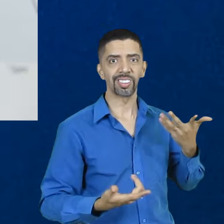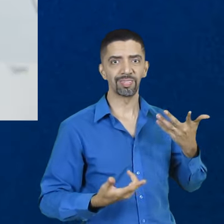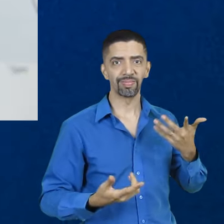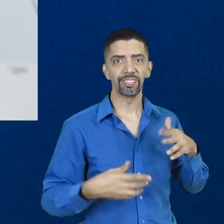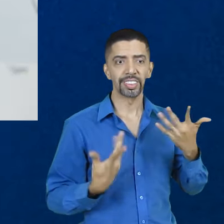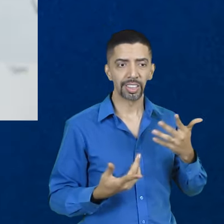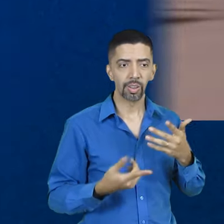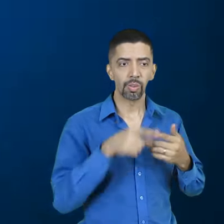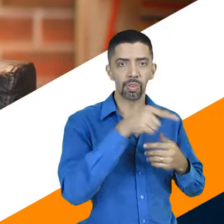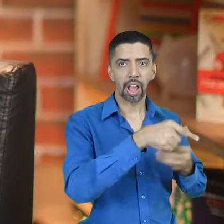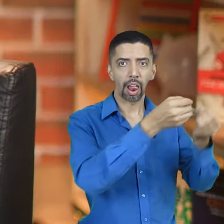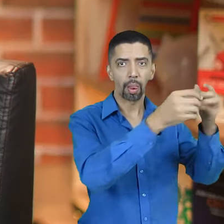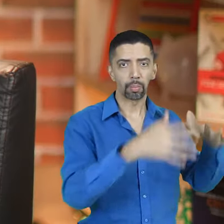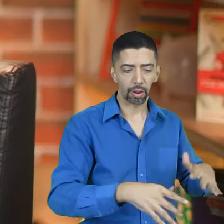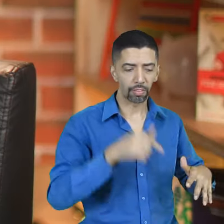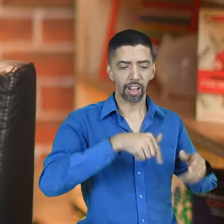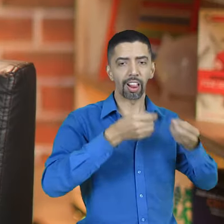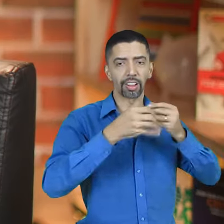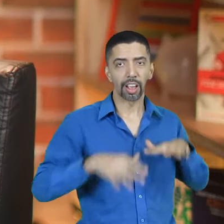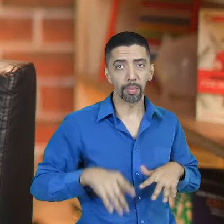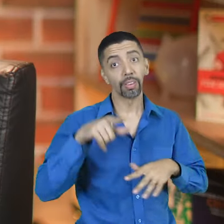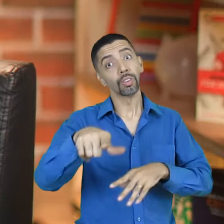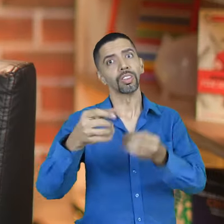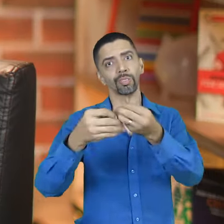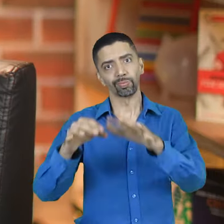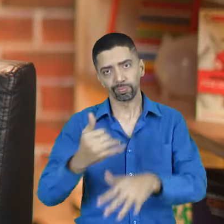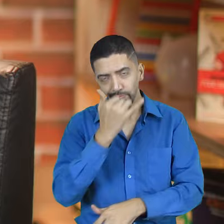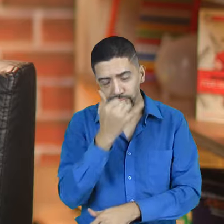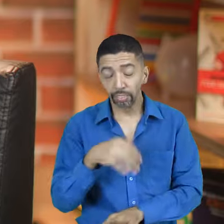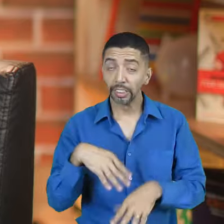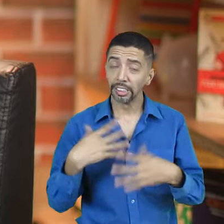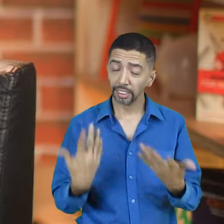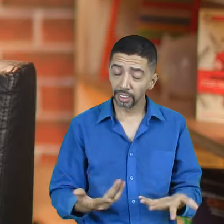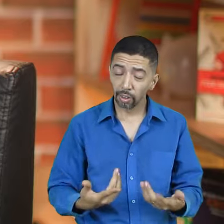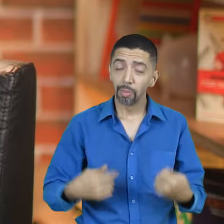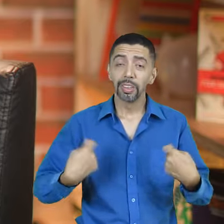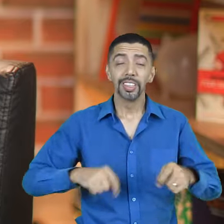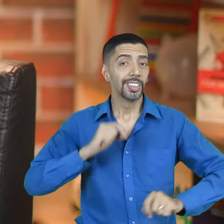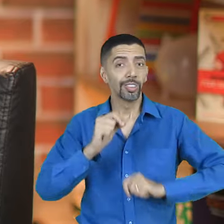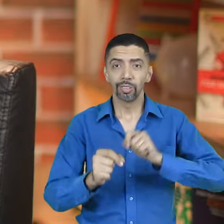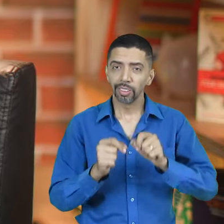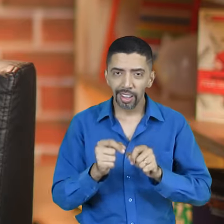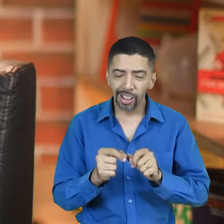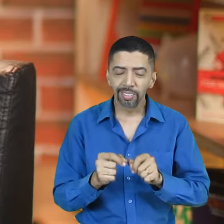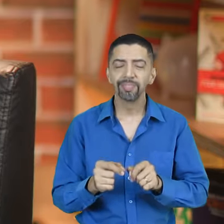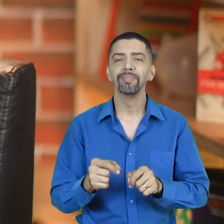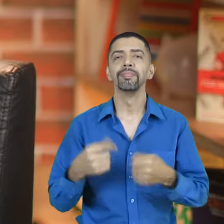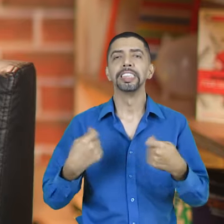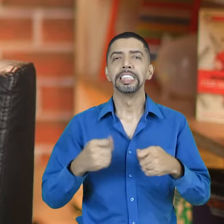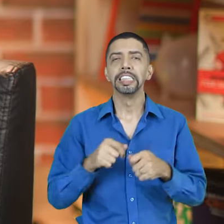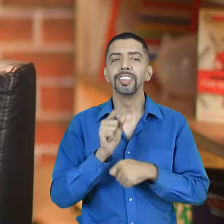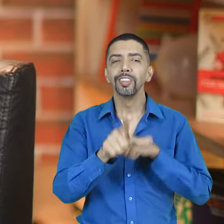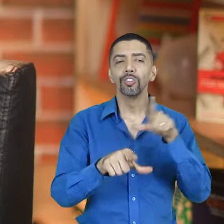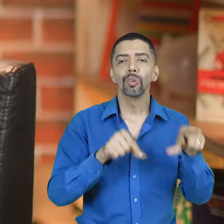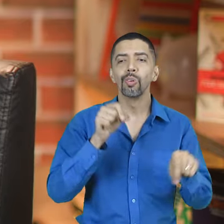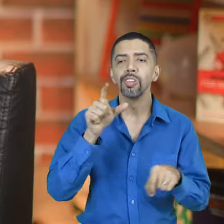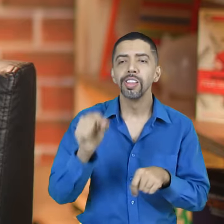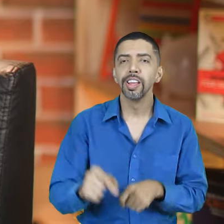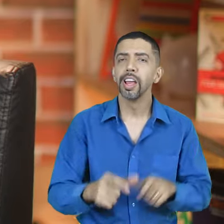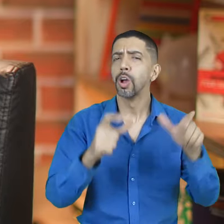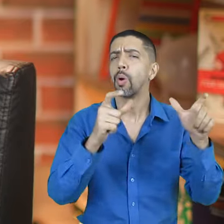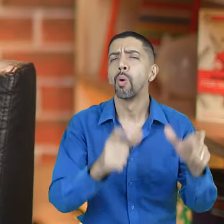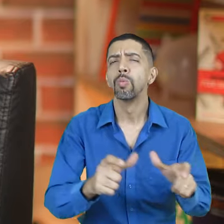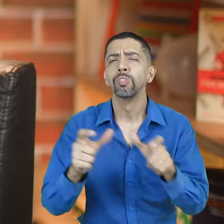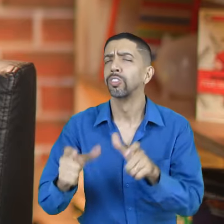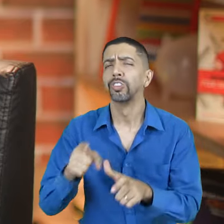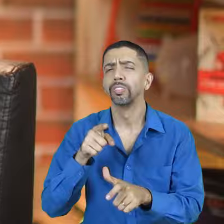isso aconteça. Portanto, é necessário que a gente saiba fazer as nossas escolhas. Onde queremos investir? Que